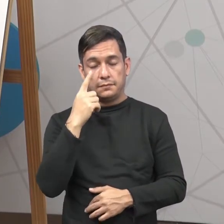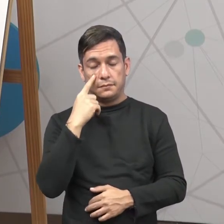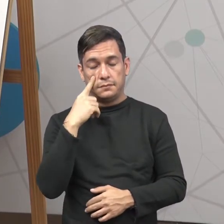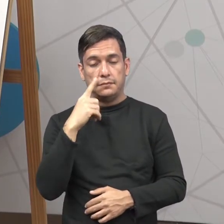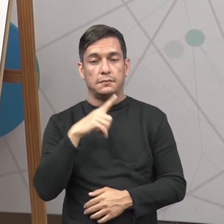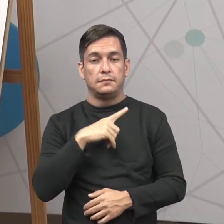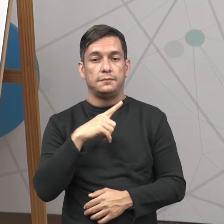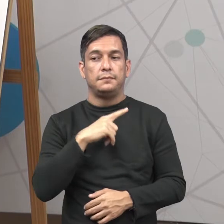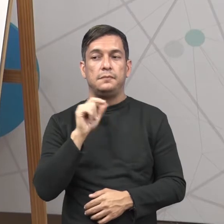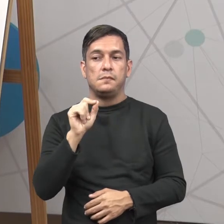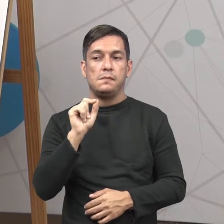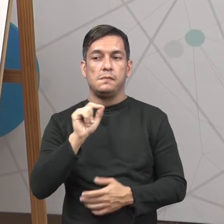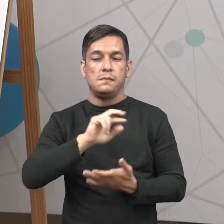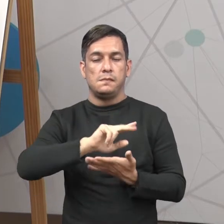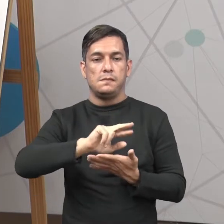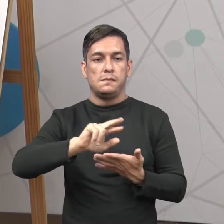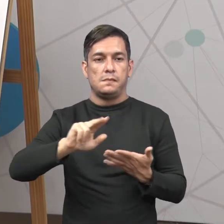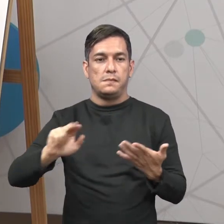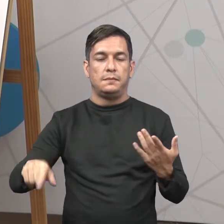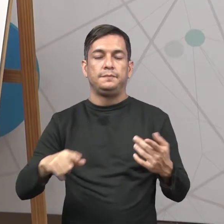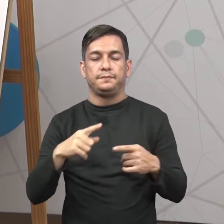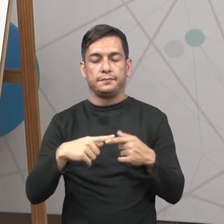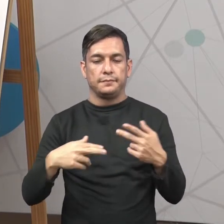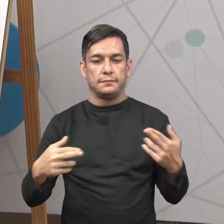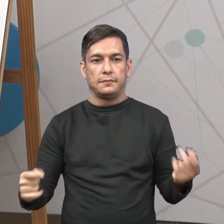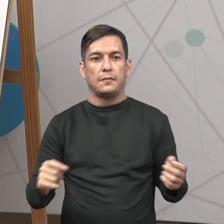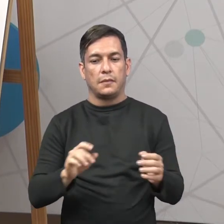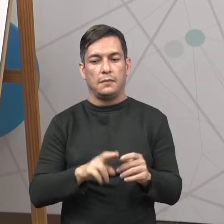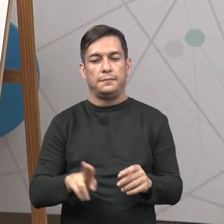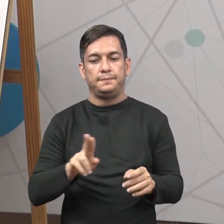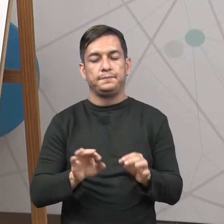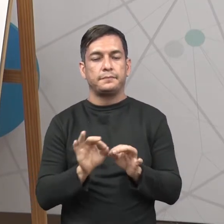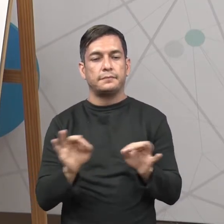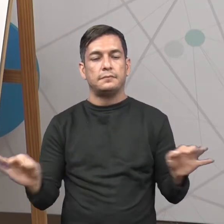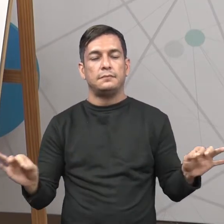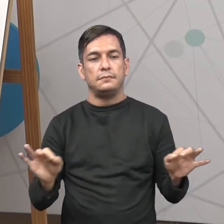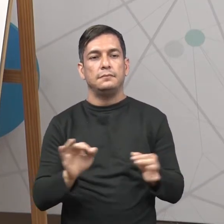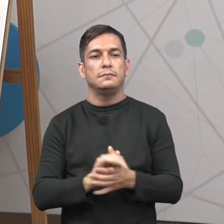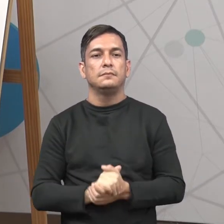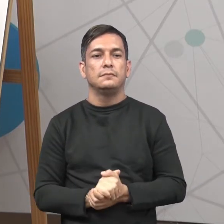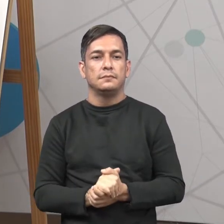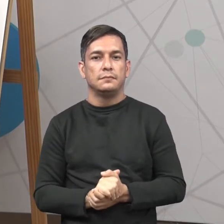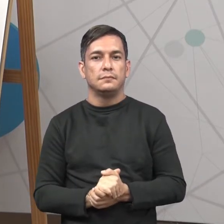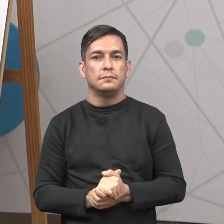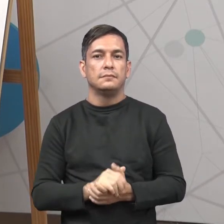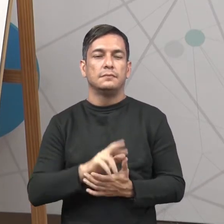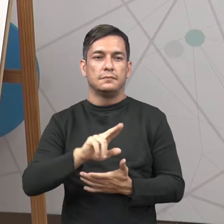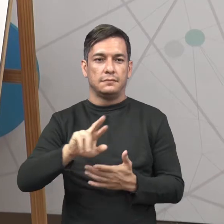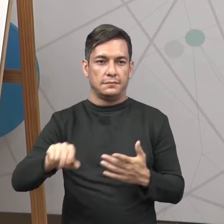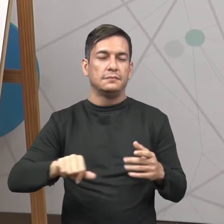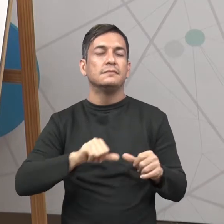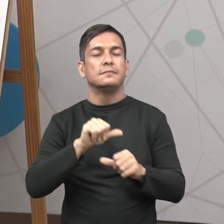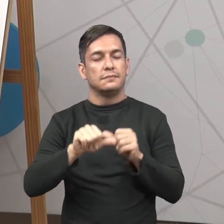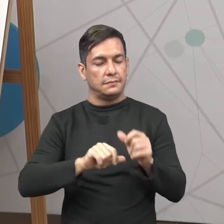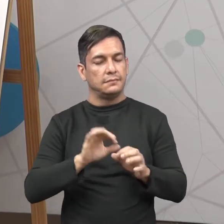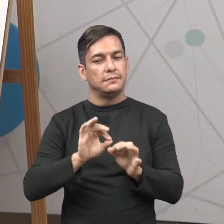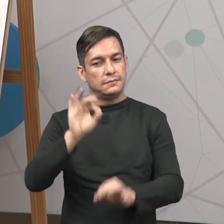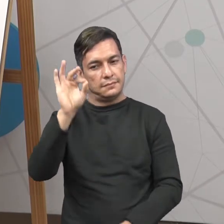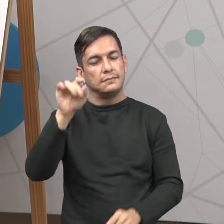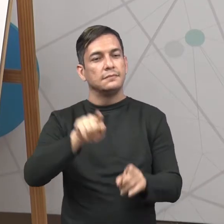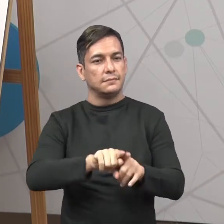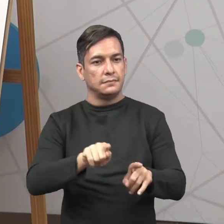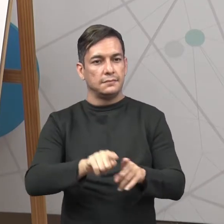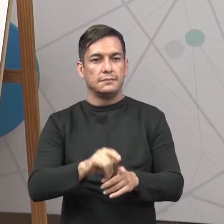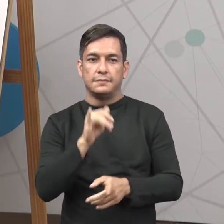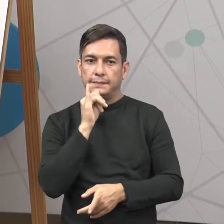temos diversos instrumentos de medida, com diversos tamanhos também.